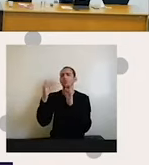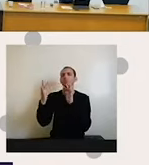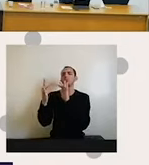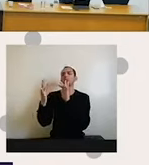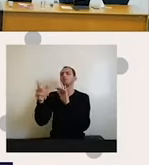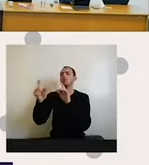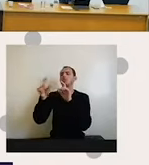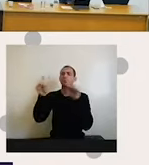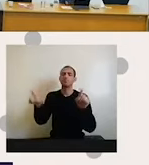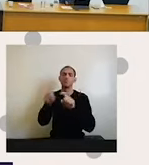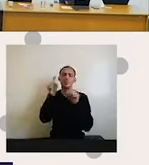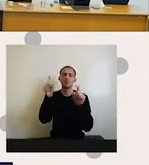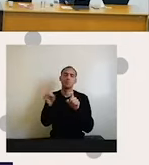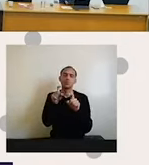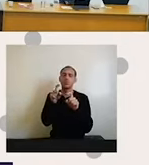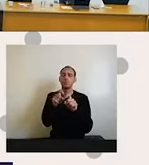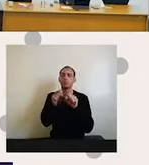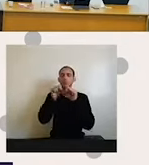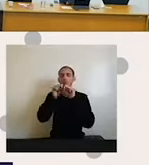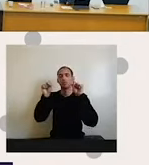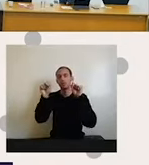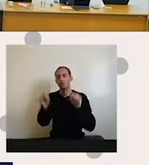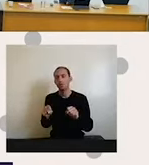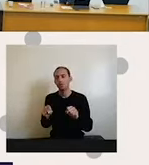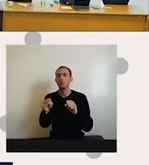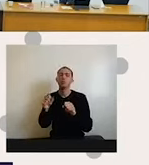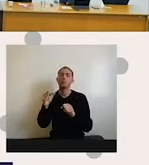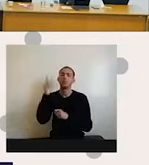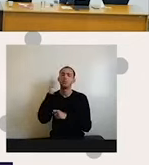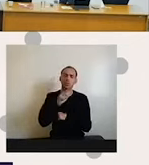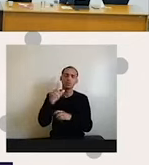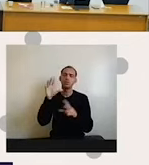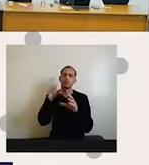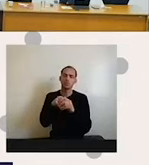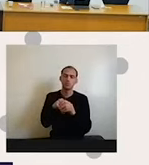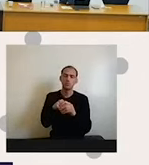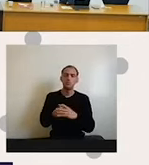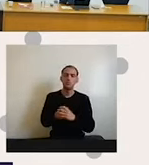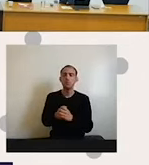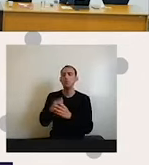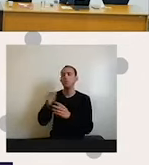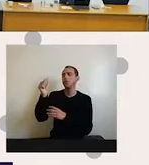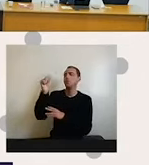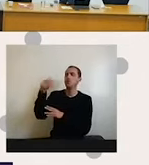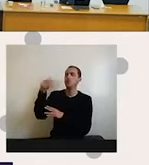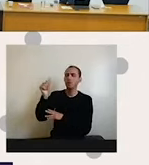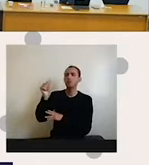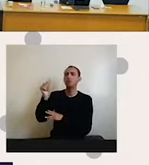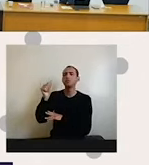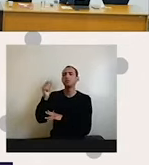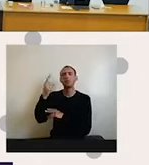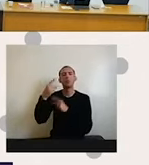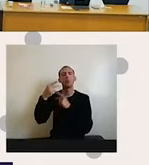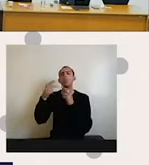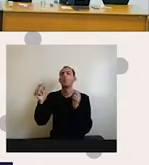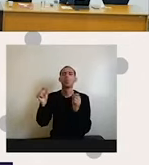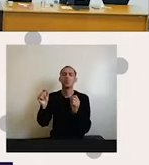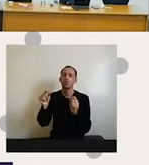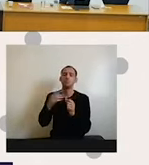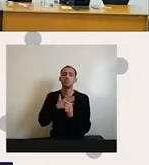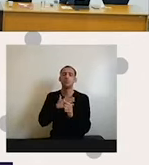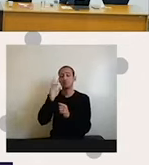inclusive, realizar também uma anamnese. Então, é uma coisa assim que, ao meu ver, fica uma discussão tola,